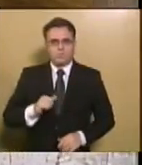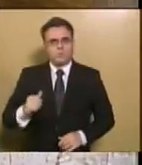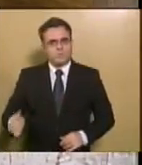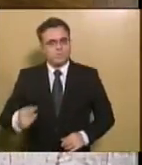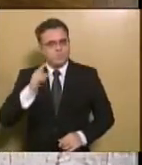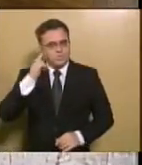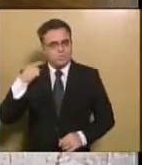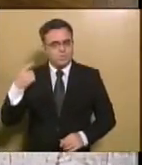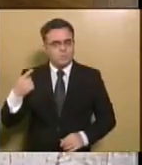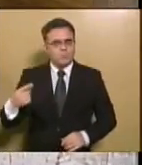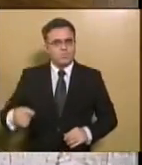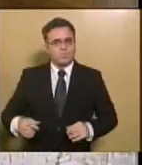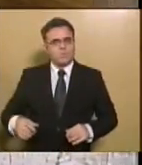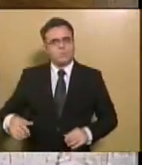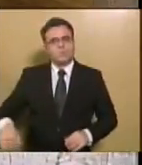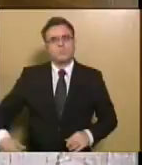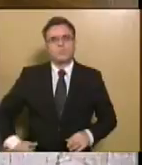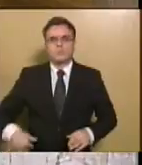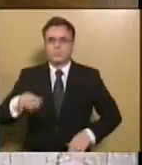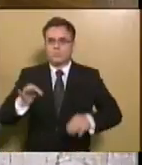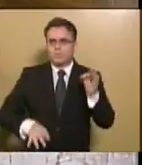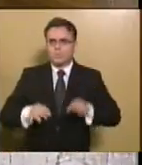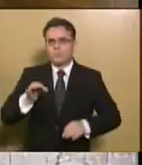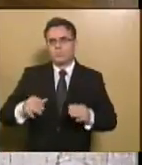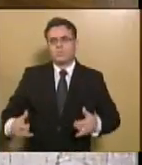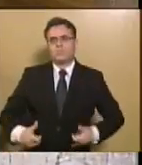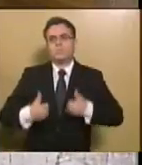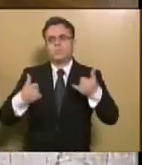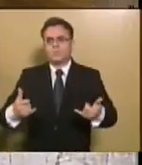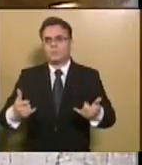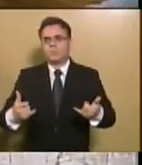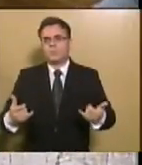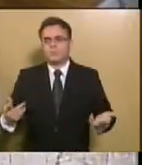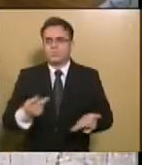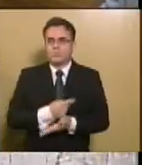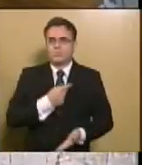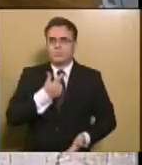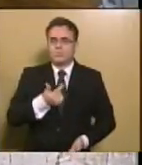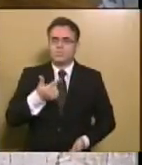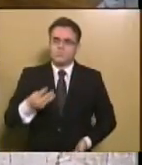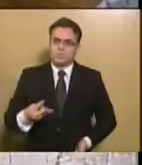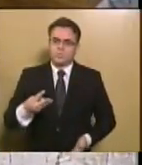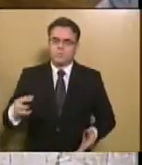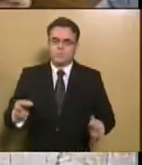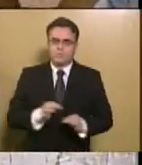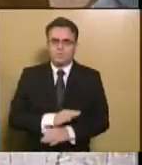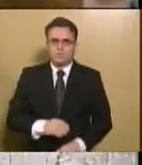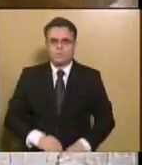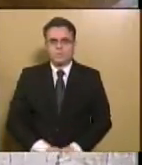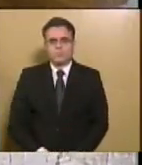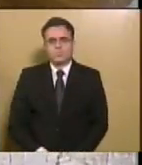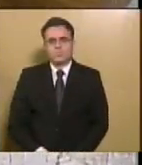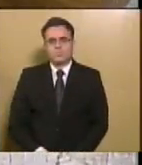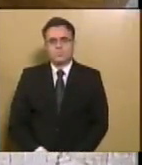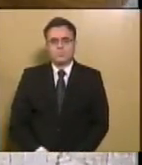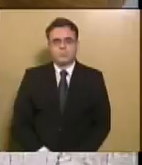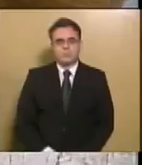desembargadora do Tribunal de Justiça de Sergipe, pelo transcurso do seu aniversário, que ocorreu no dia 23 de julho.